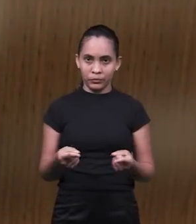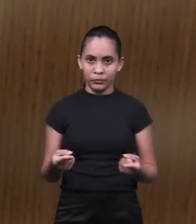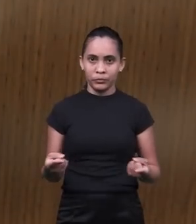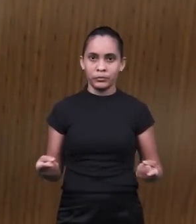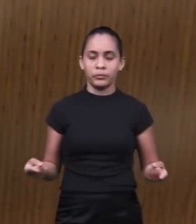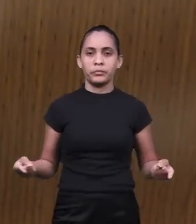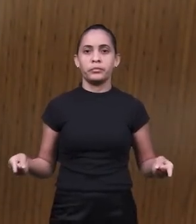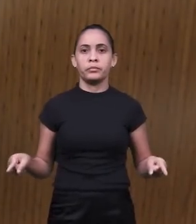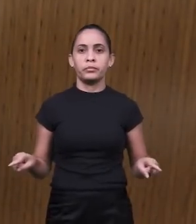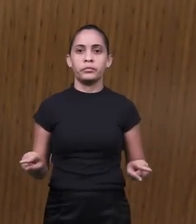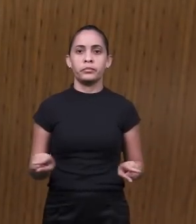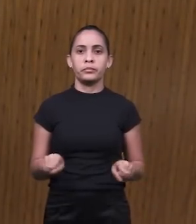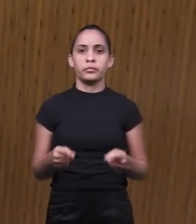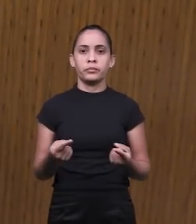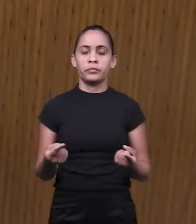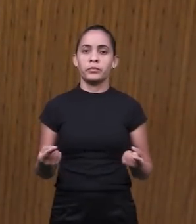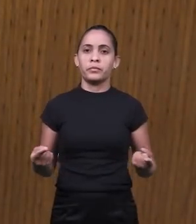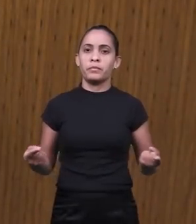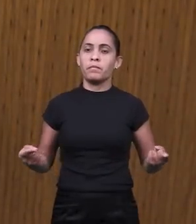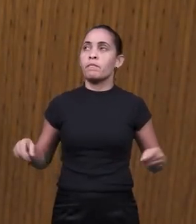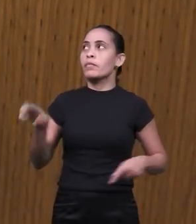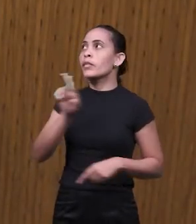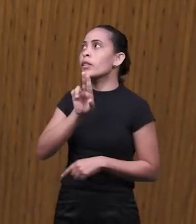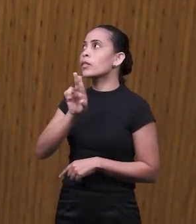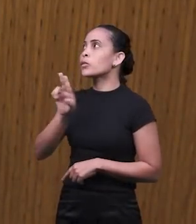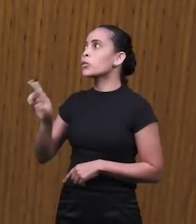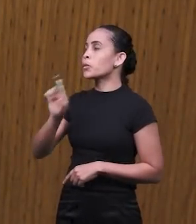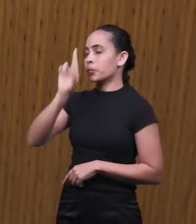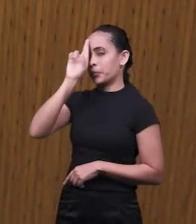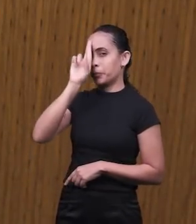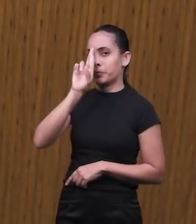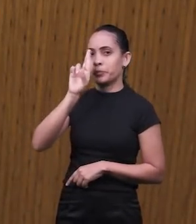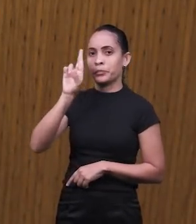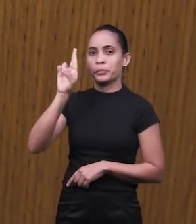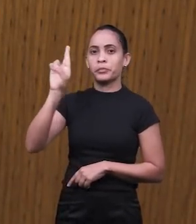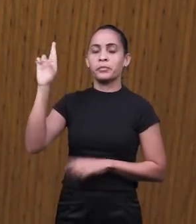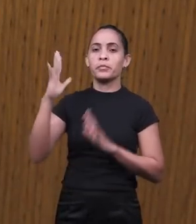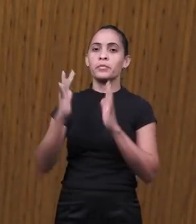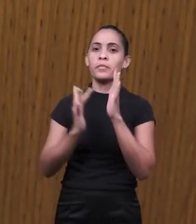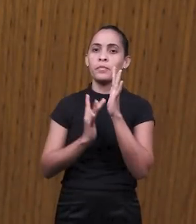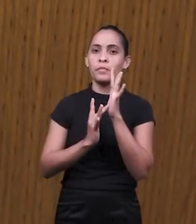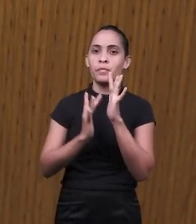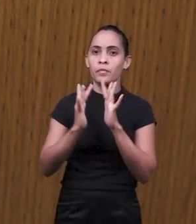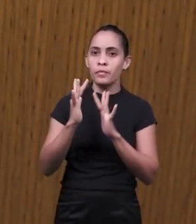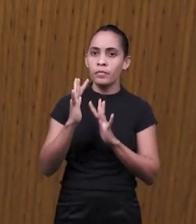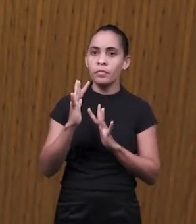Em nome do Senhor Jesus,